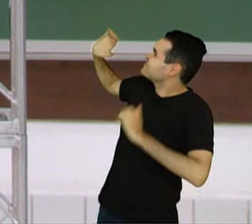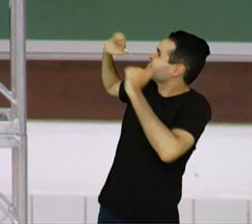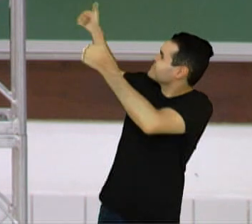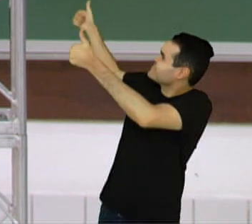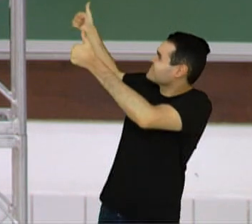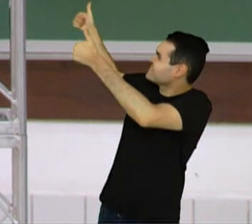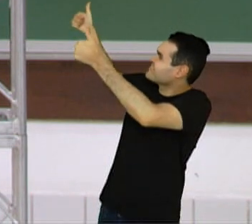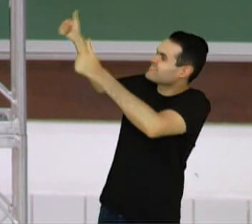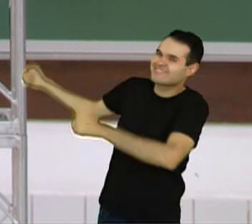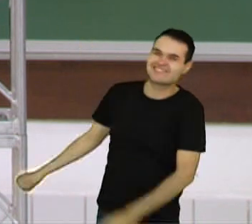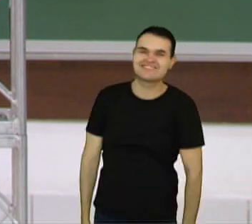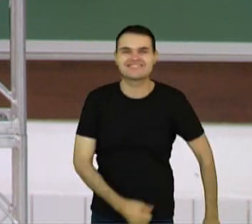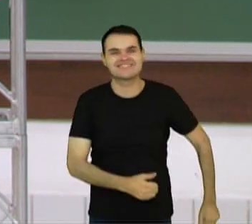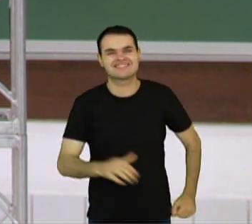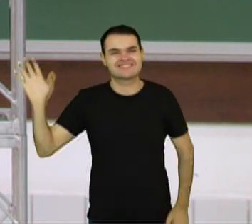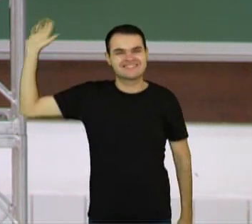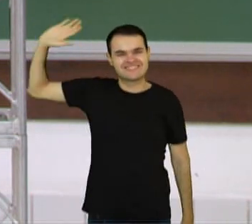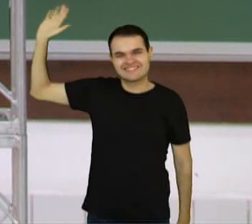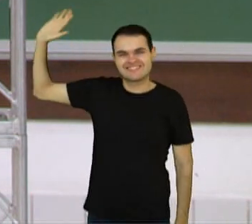Luiz?